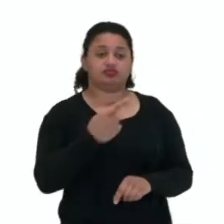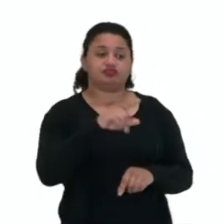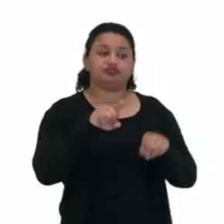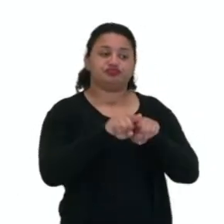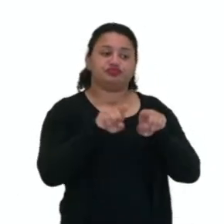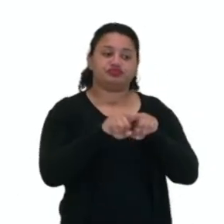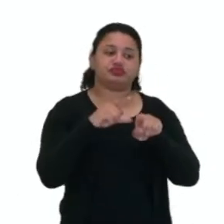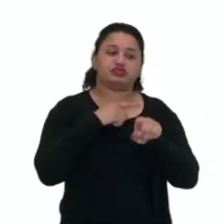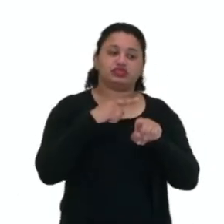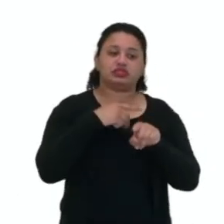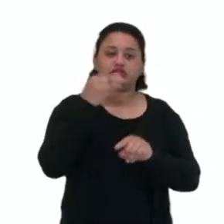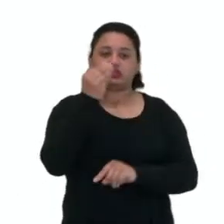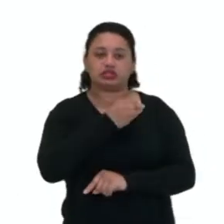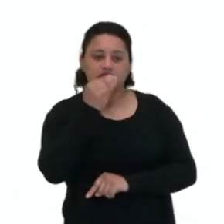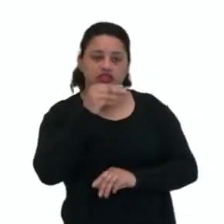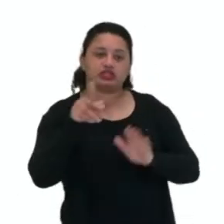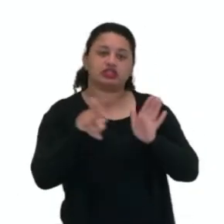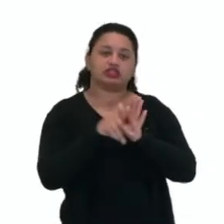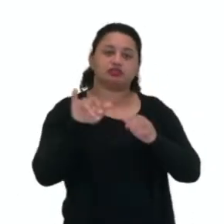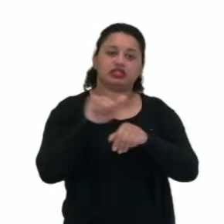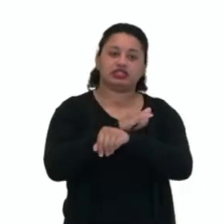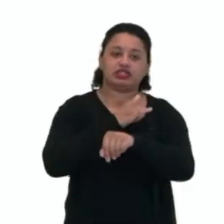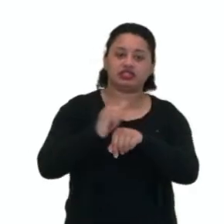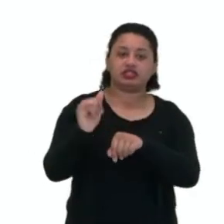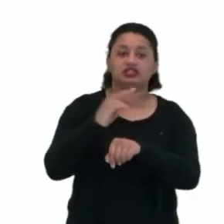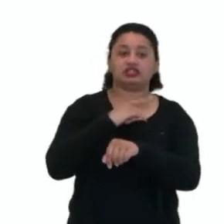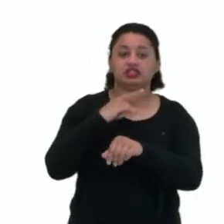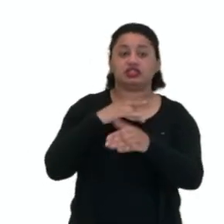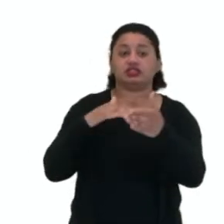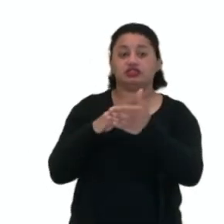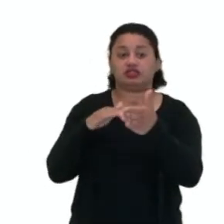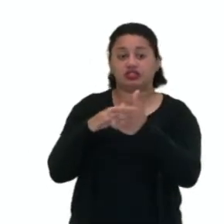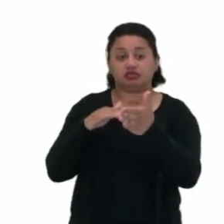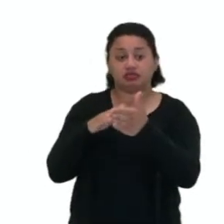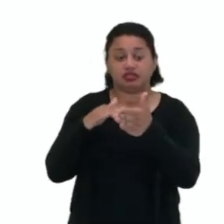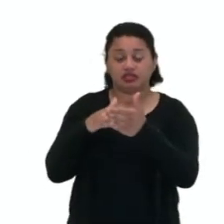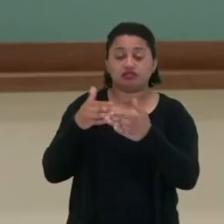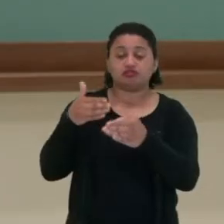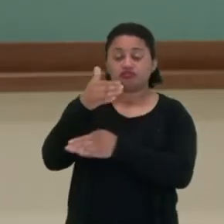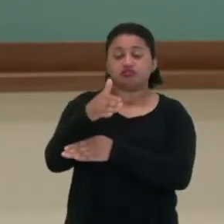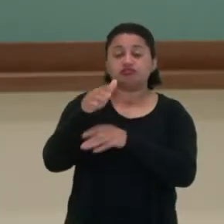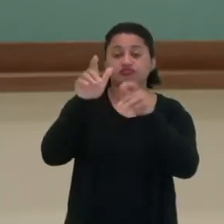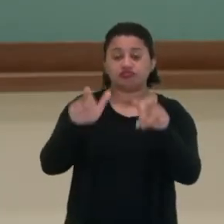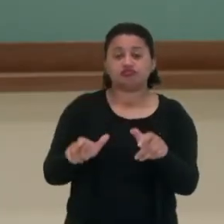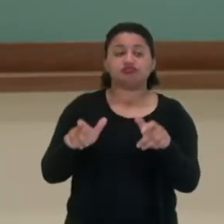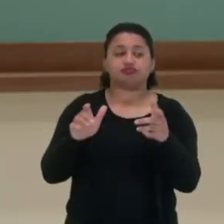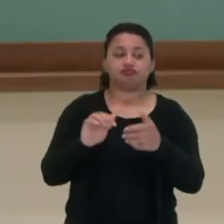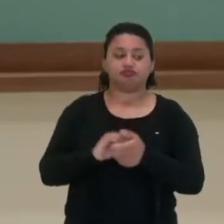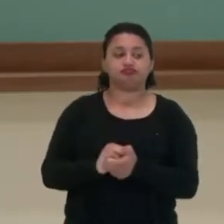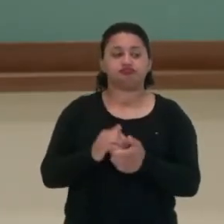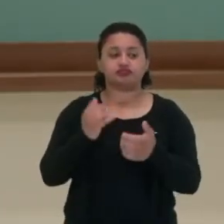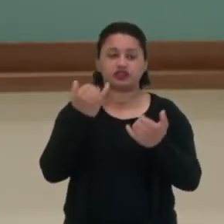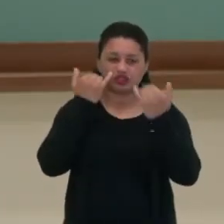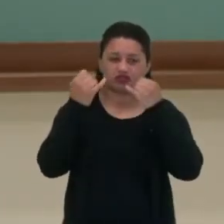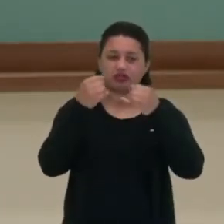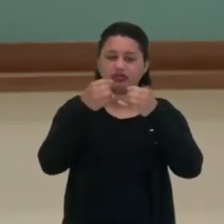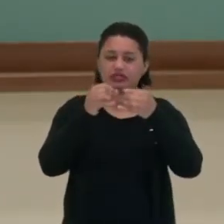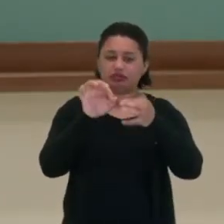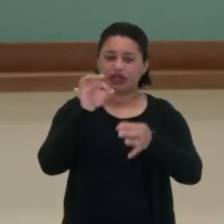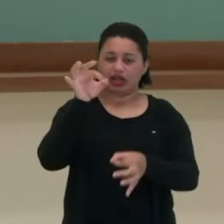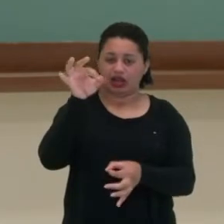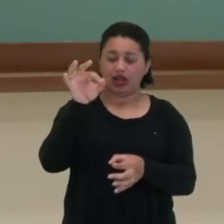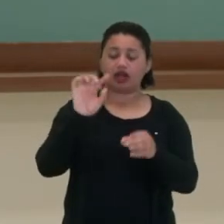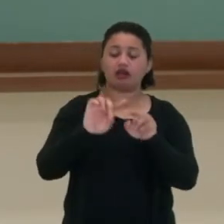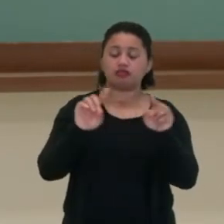vulnerabilidades geoestratégicas do Iraque e as limitações de acesso ao Golfo Pérsico. As informações são bastante extensas para dizer que,